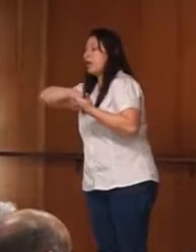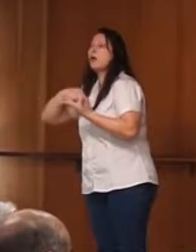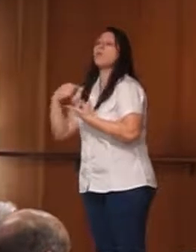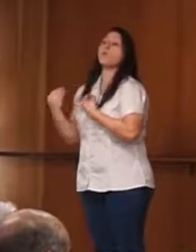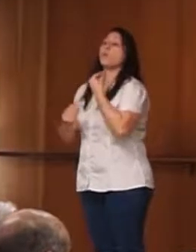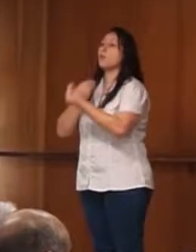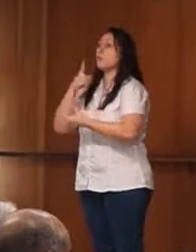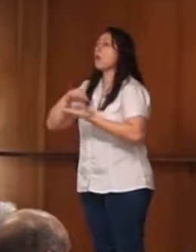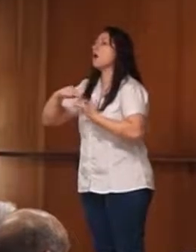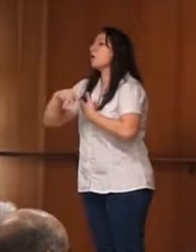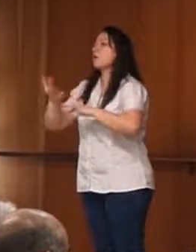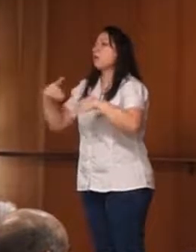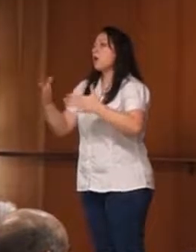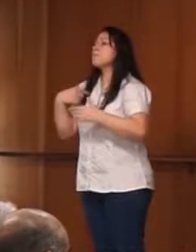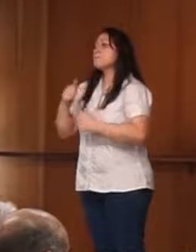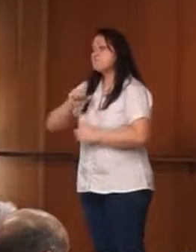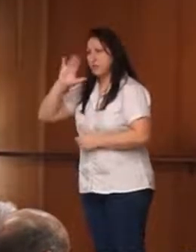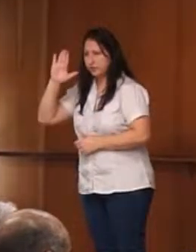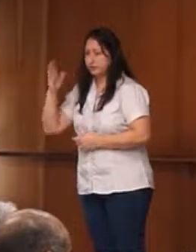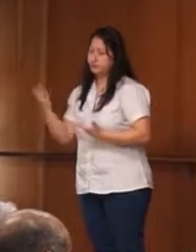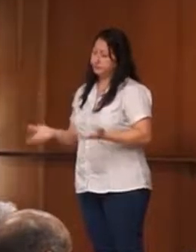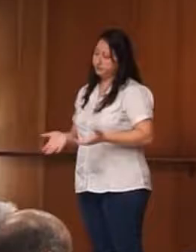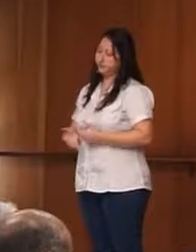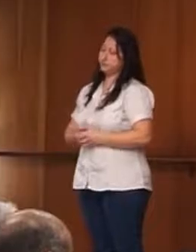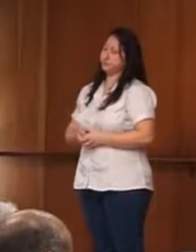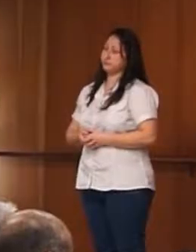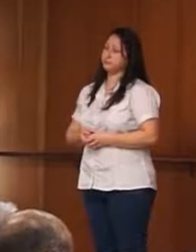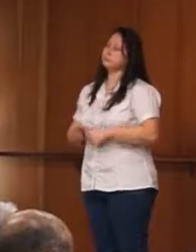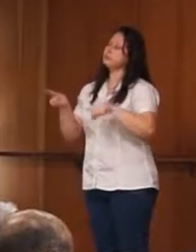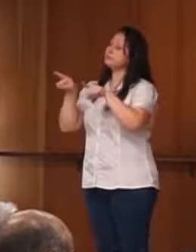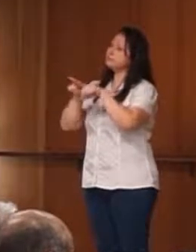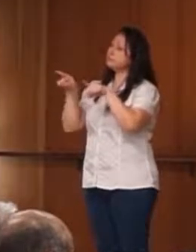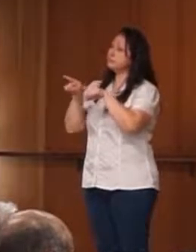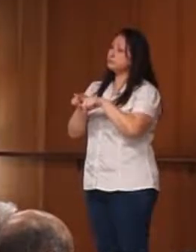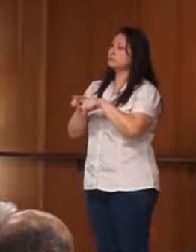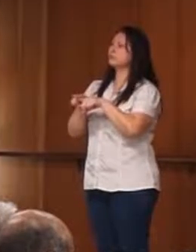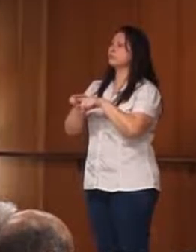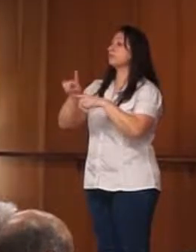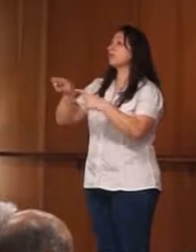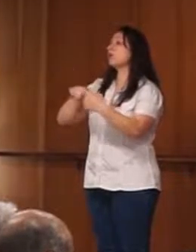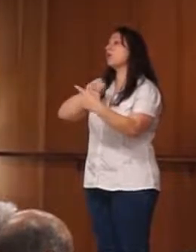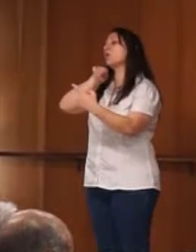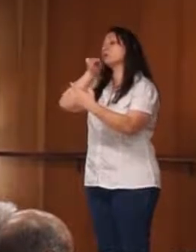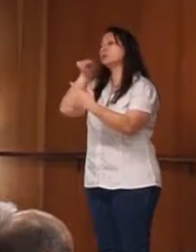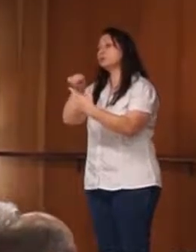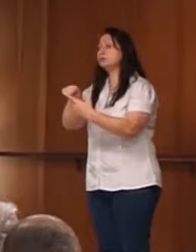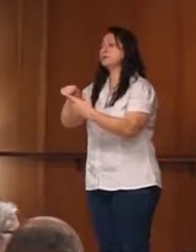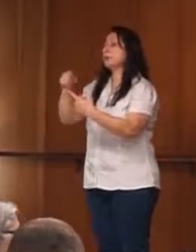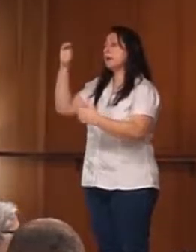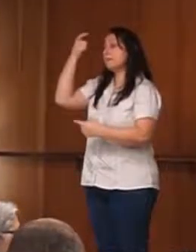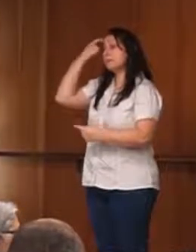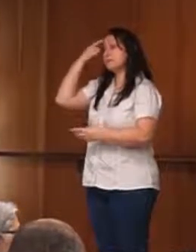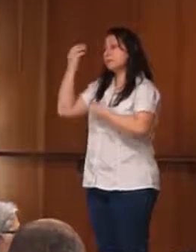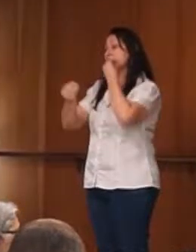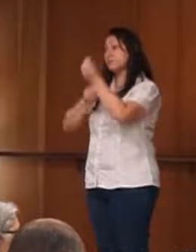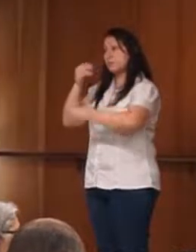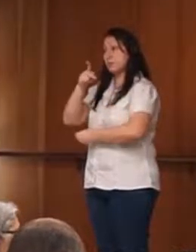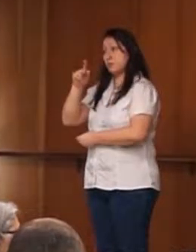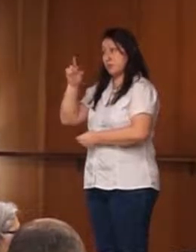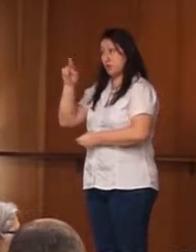né? E, evidentemente, para além de uma questão conjuntural específica que a PROP tem sido